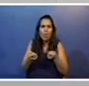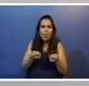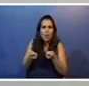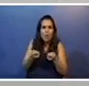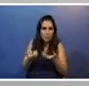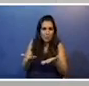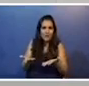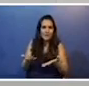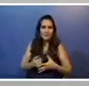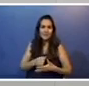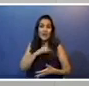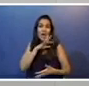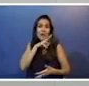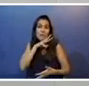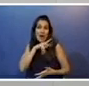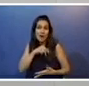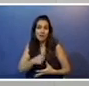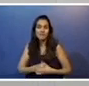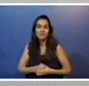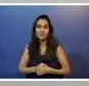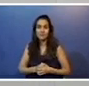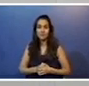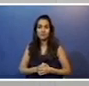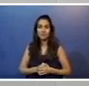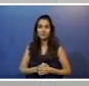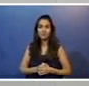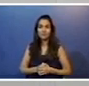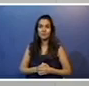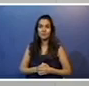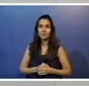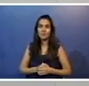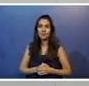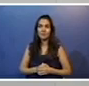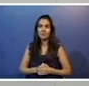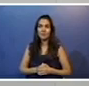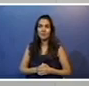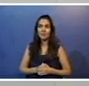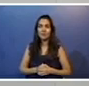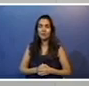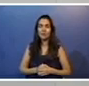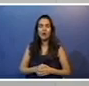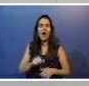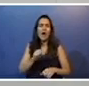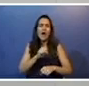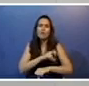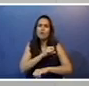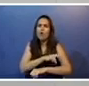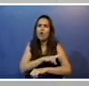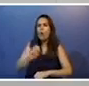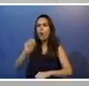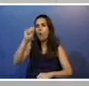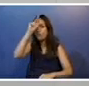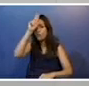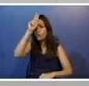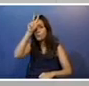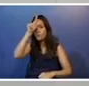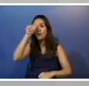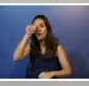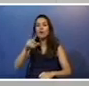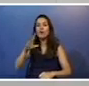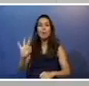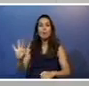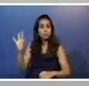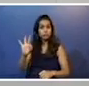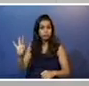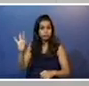estou me referindo aos animais, né? O controle de pragas como os gafanhotos, as formigas, os marimbondos,